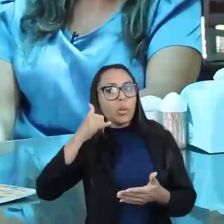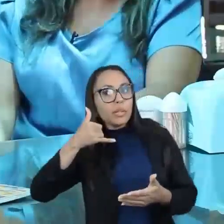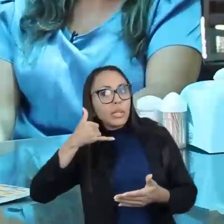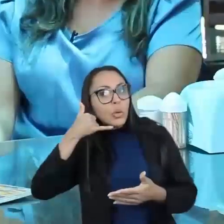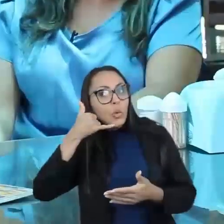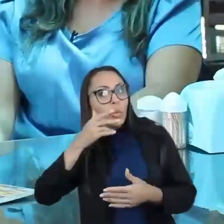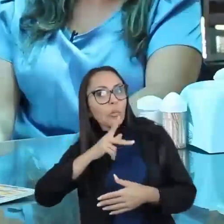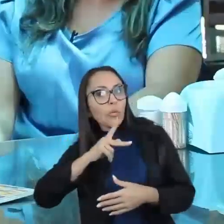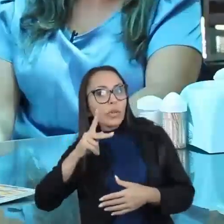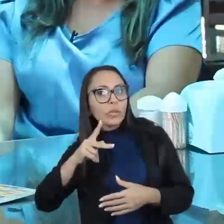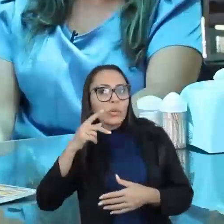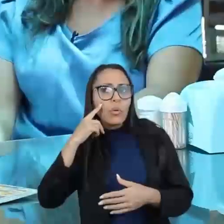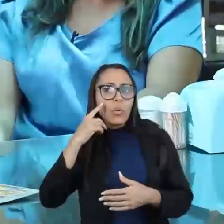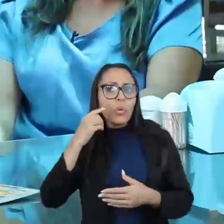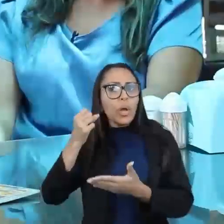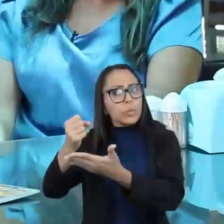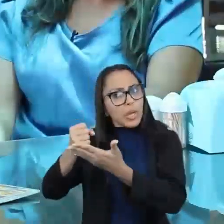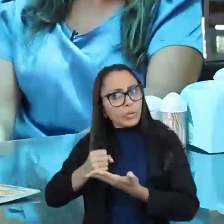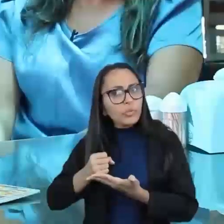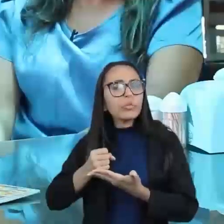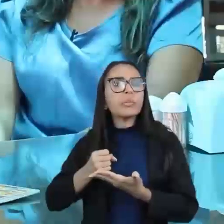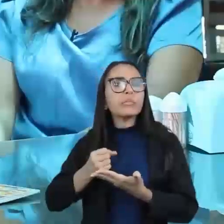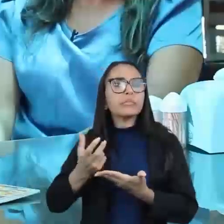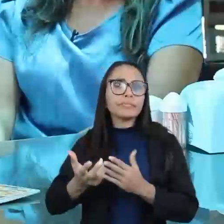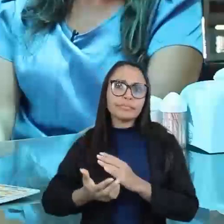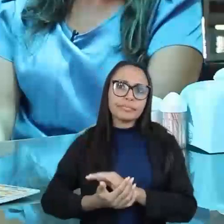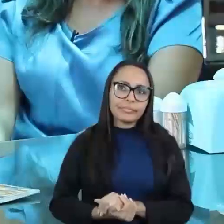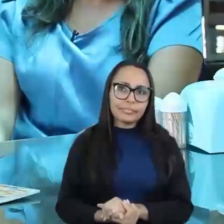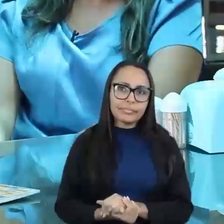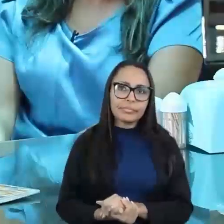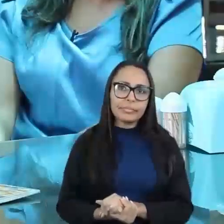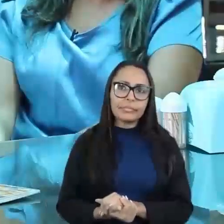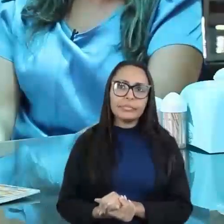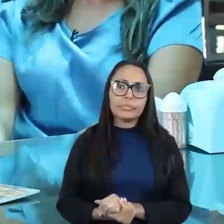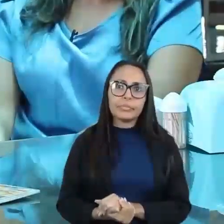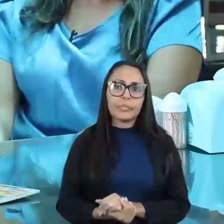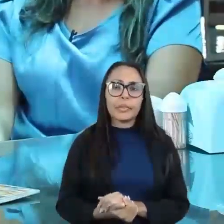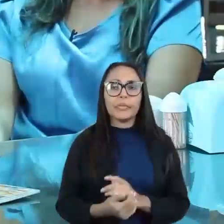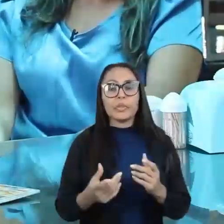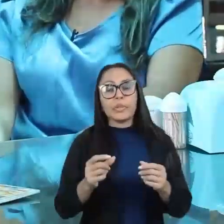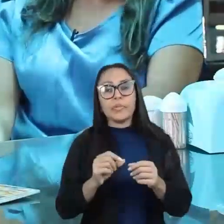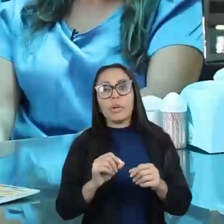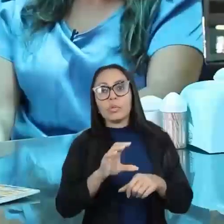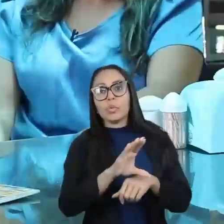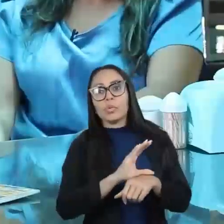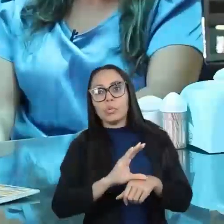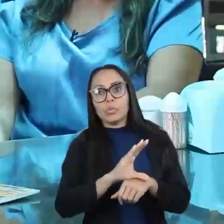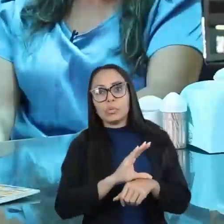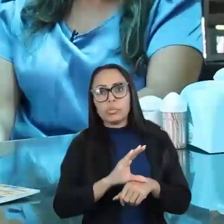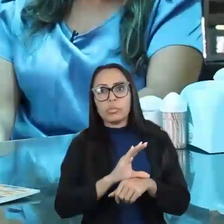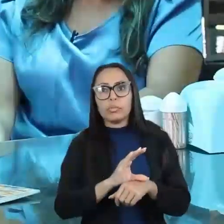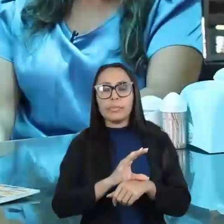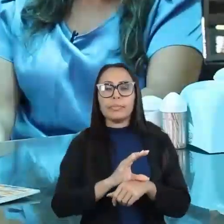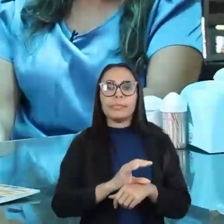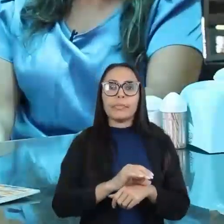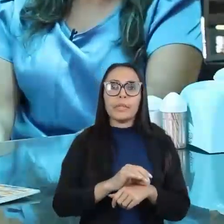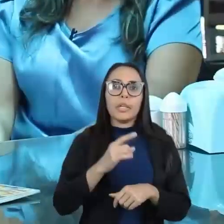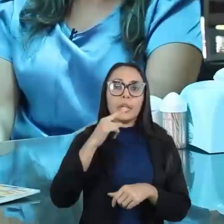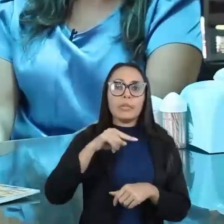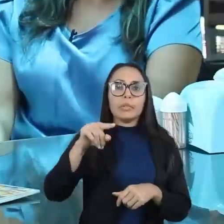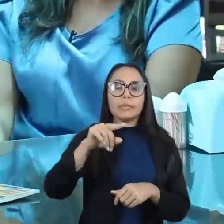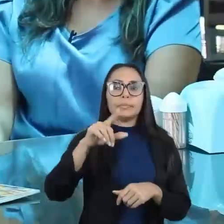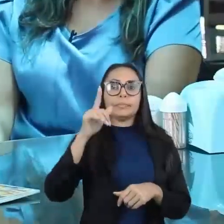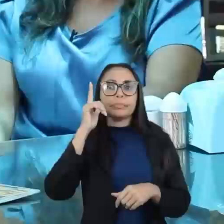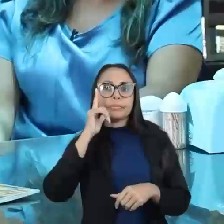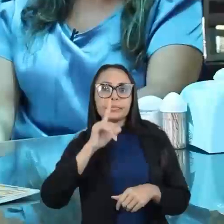projeto, e eles me ajudam. Vejam que incrível. Você faz o curso, se profissionaliza, e se você